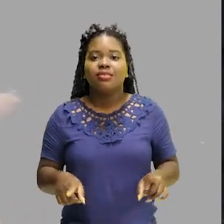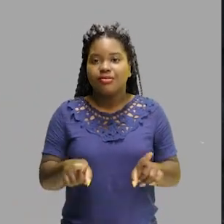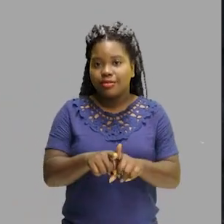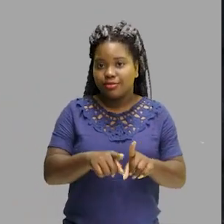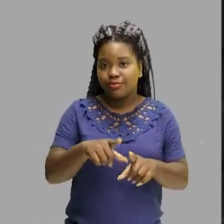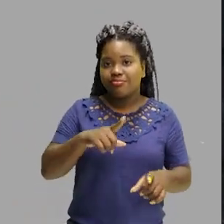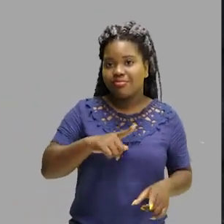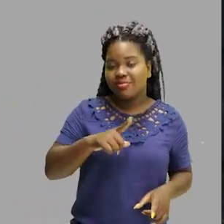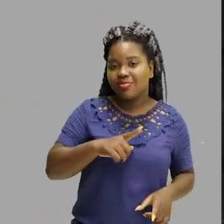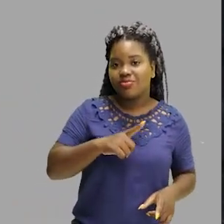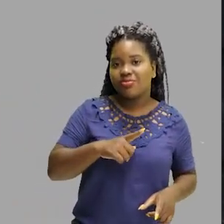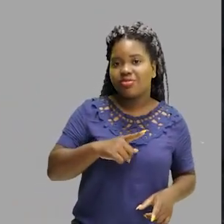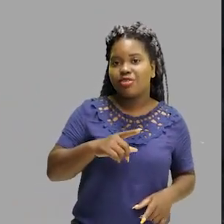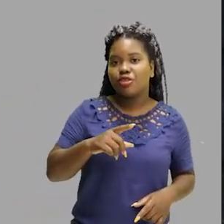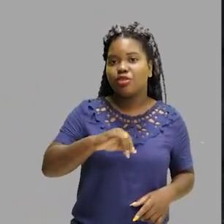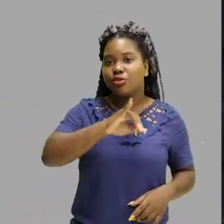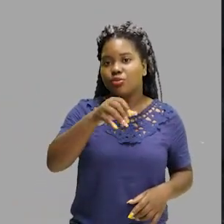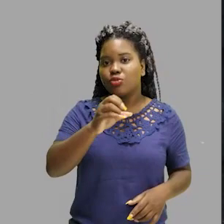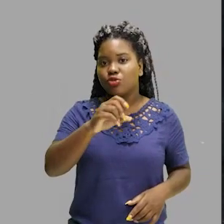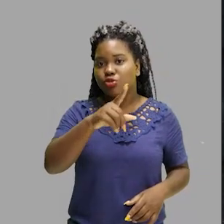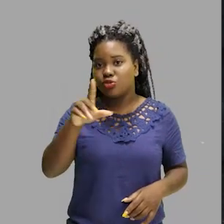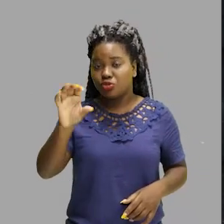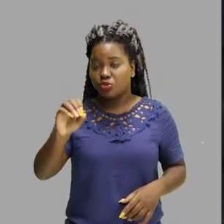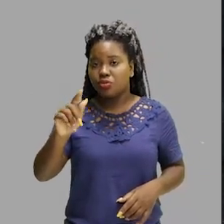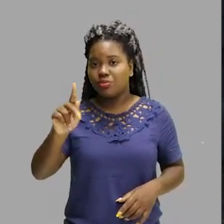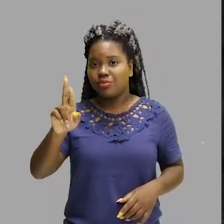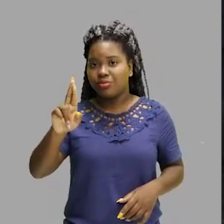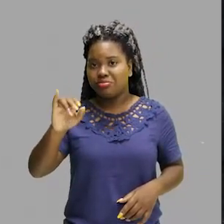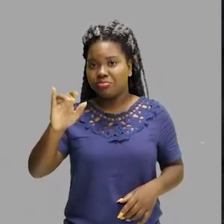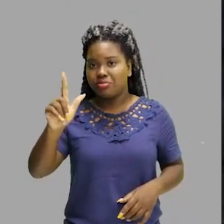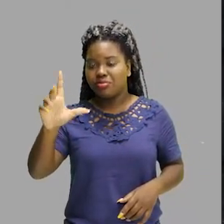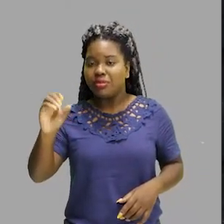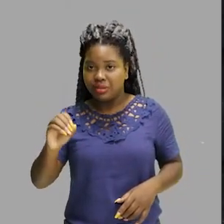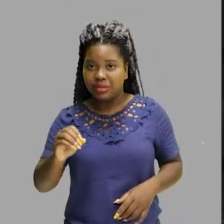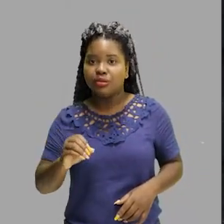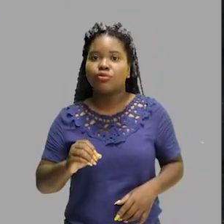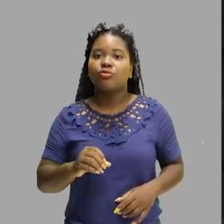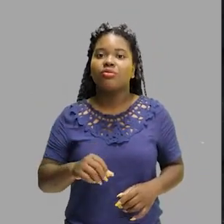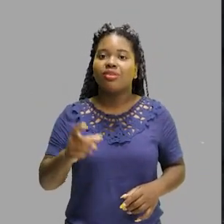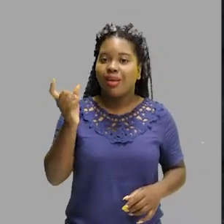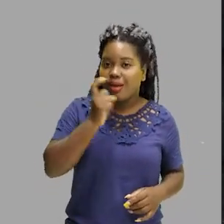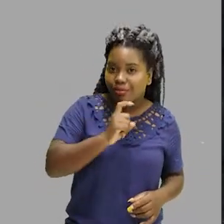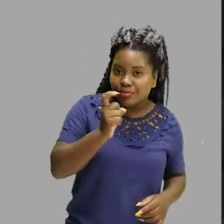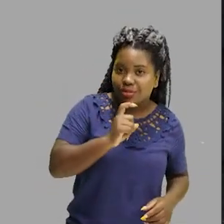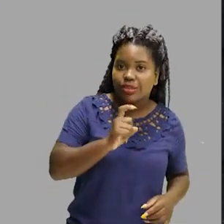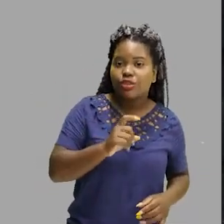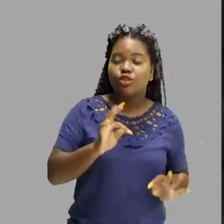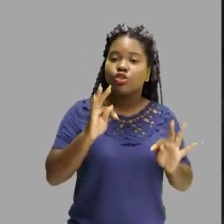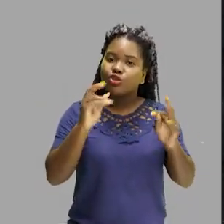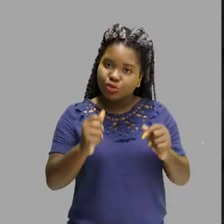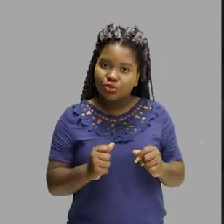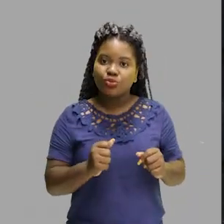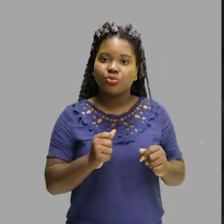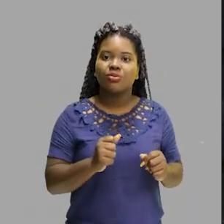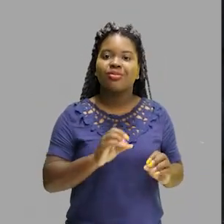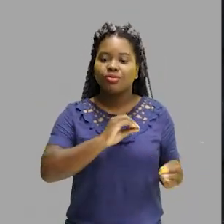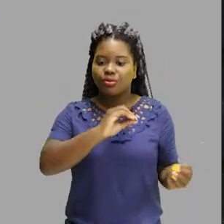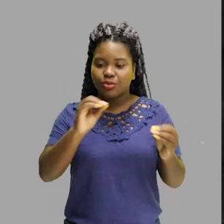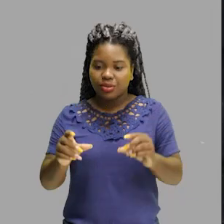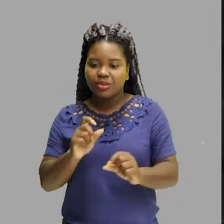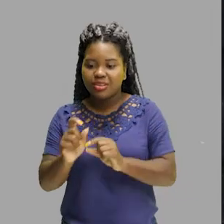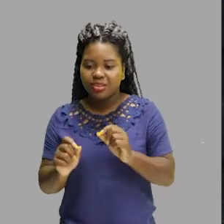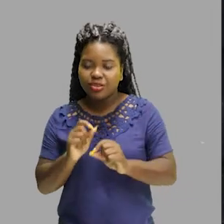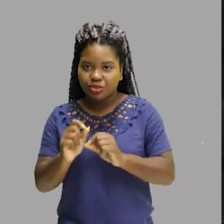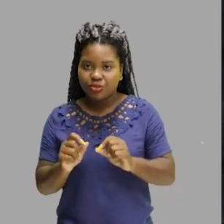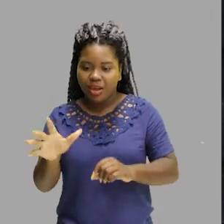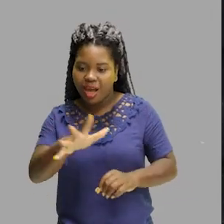pregar mentira entre as pessoas, e todos eles vão para o inferno, e lá a Compadecida, representada